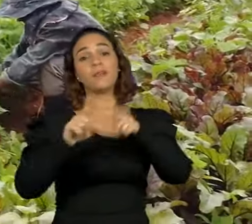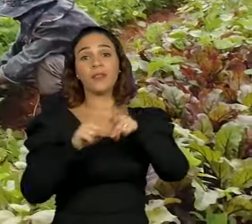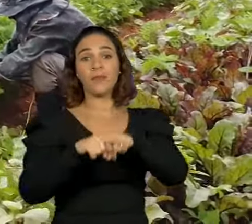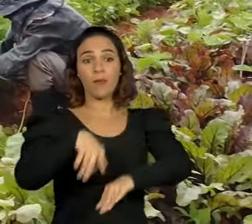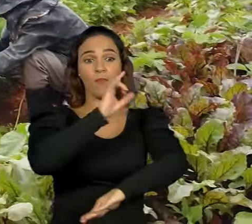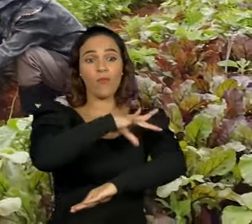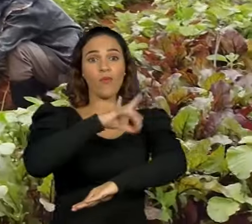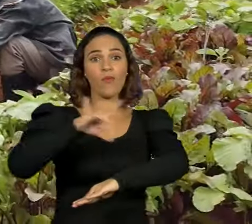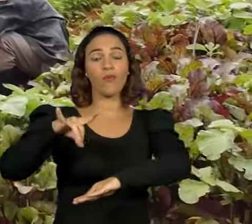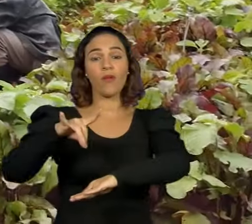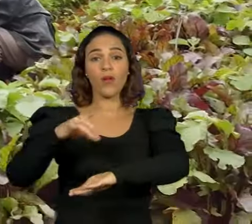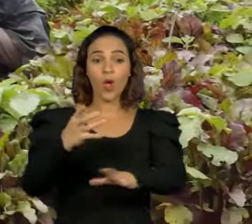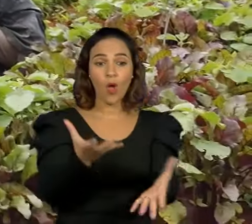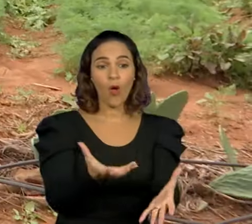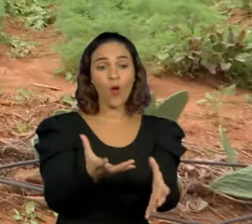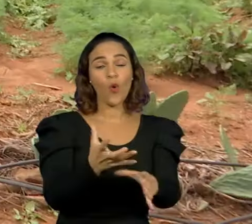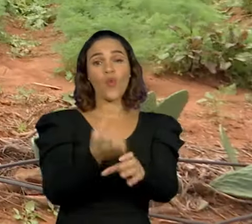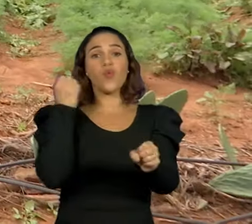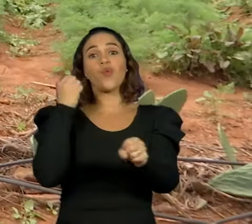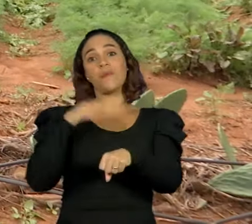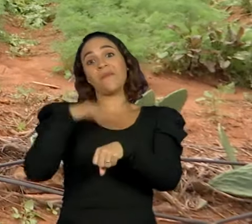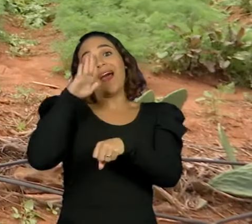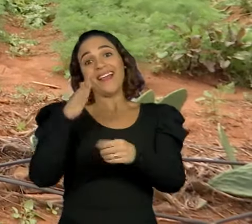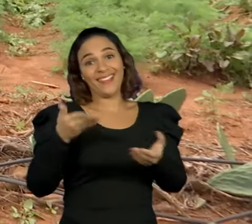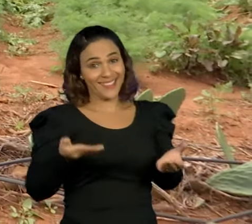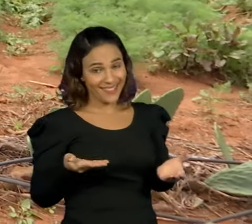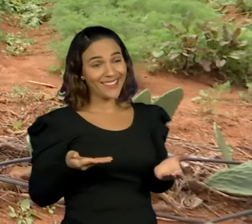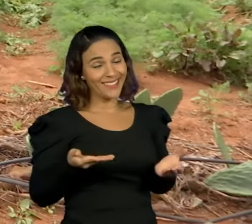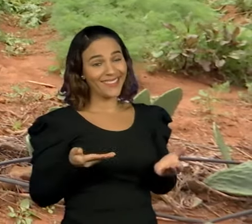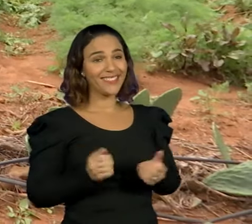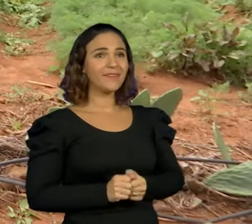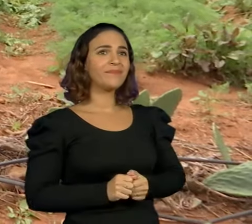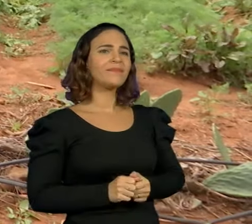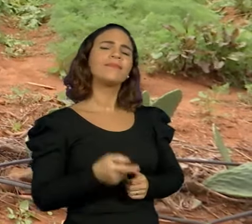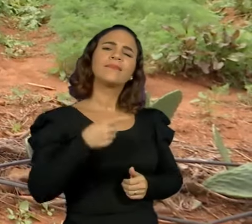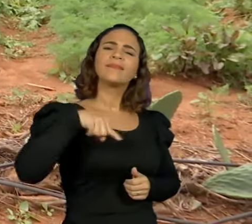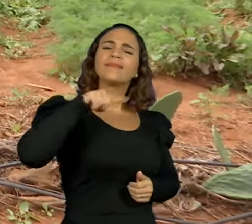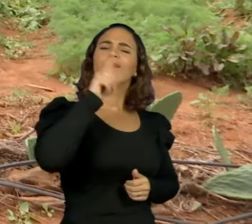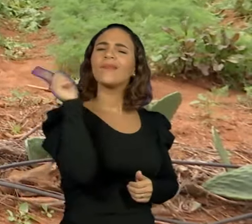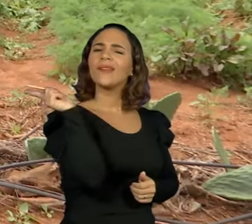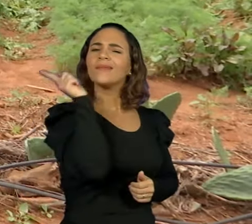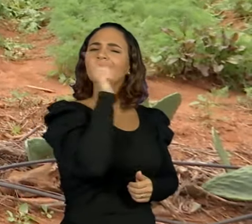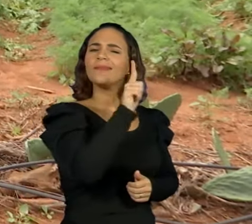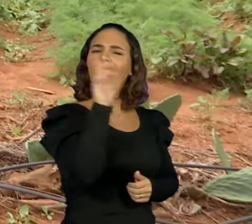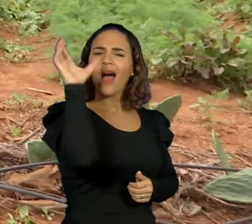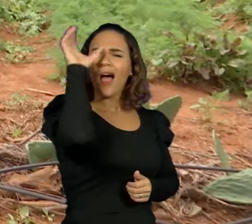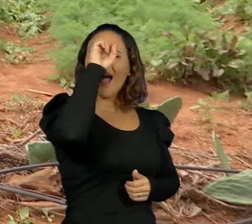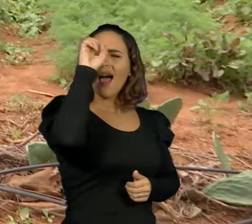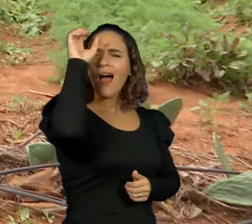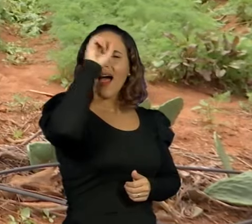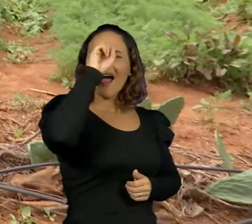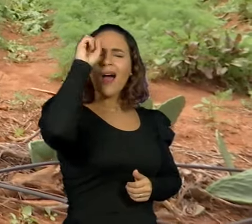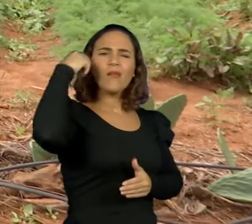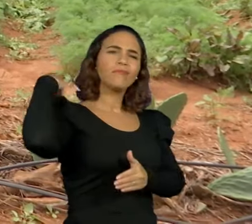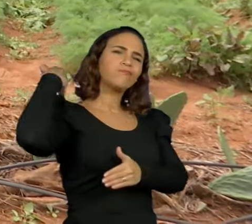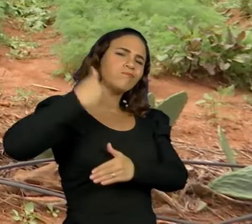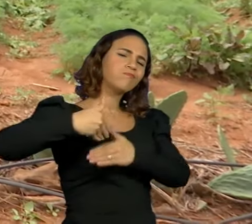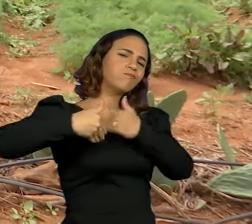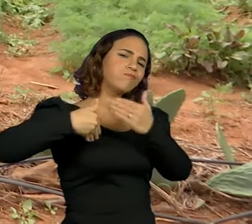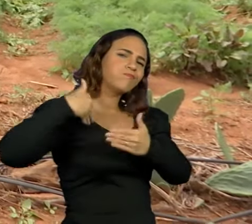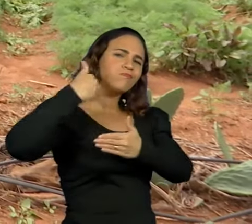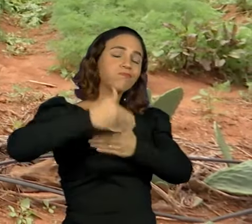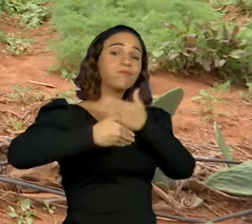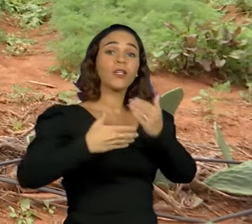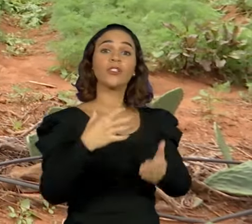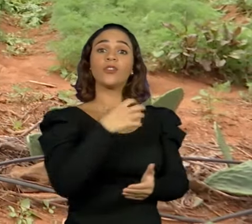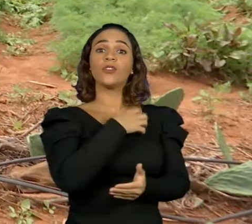produção. A gente aprendeu a trabalhar de maneira